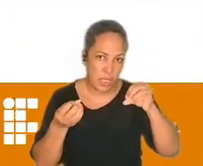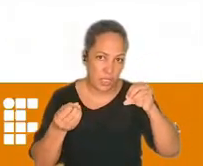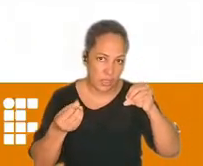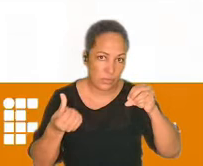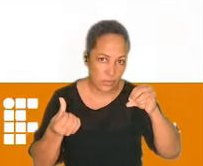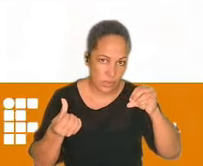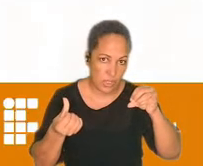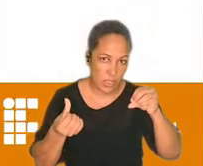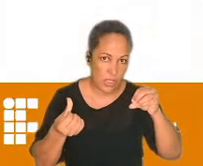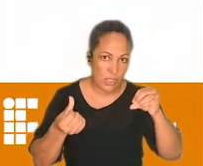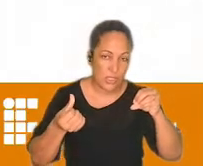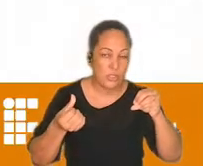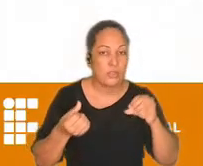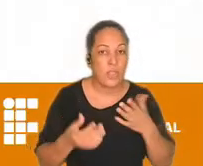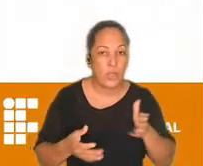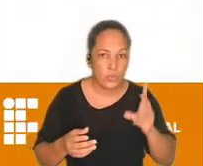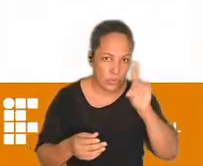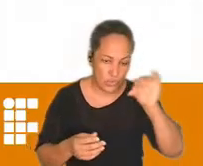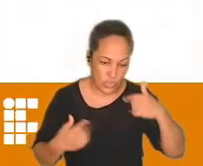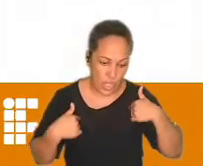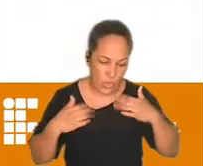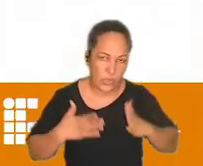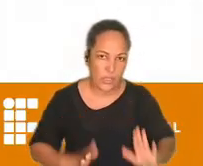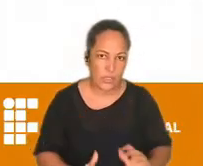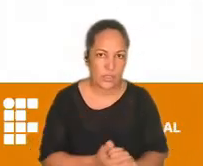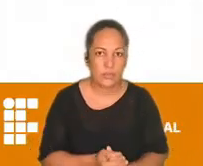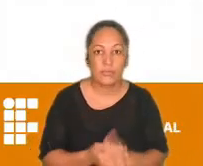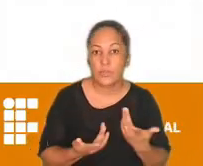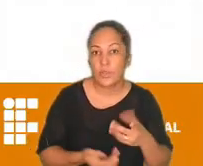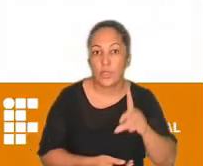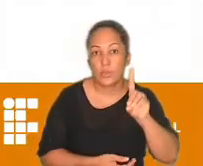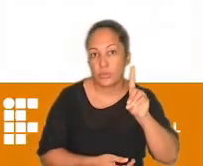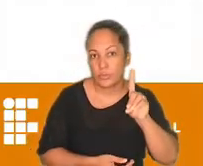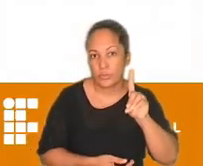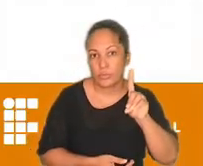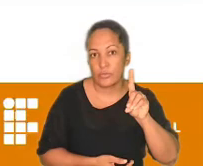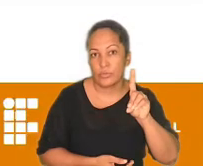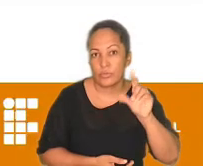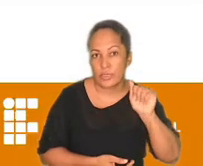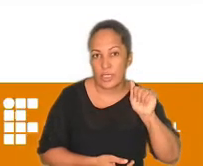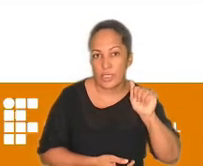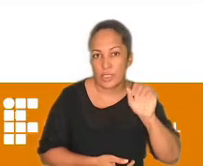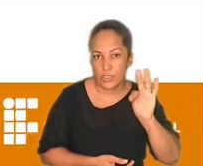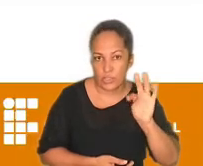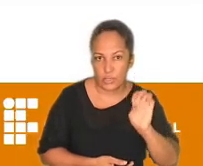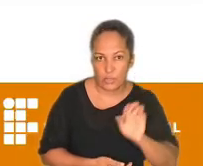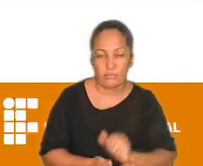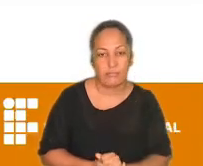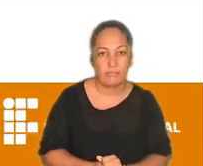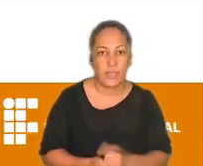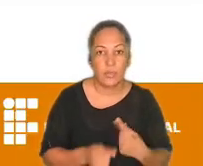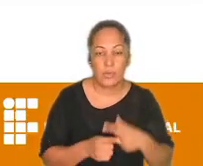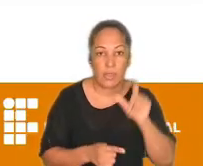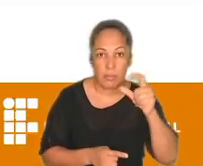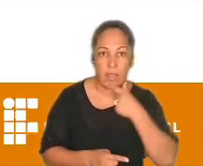nasci. Vai ser do tipo date, tá? Date, né? Seria o termo dele em